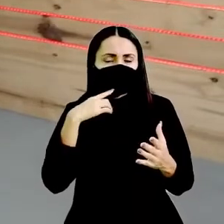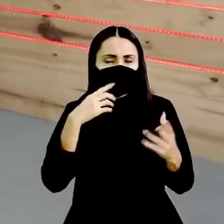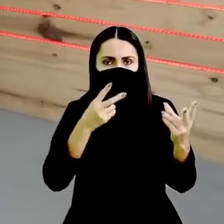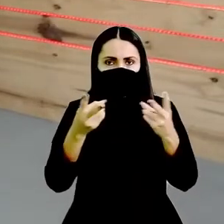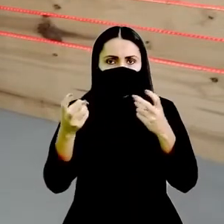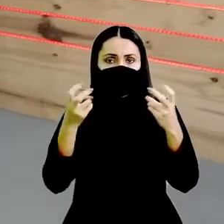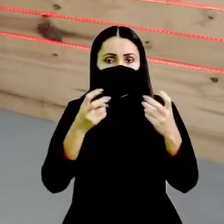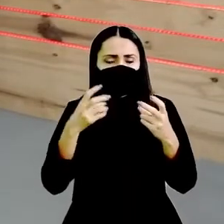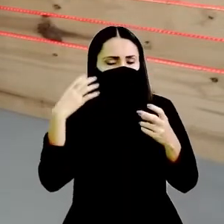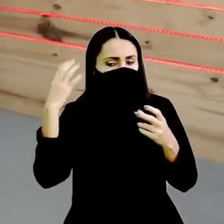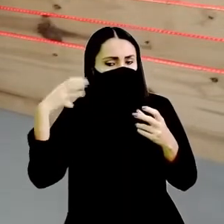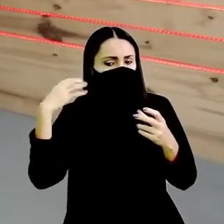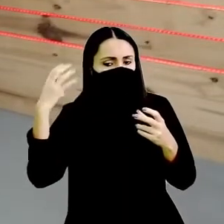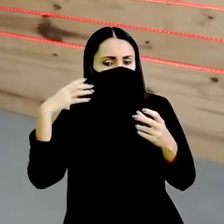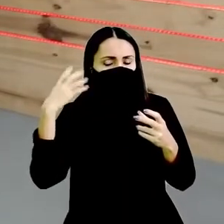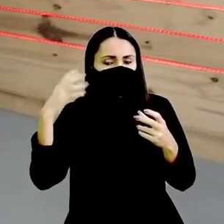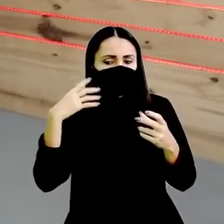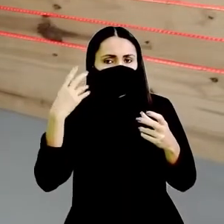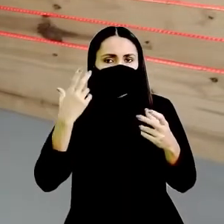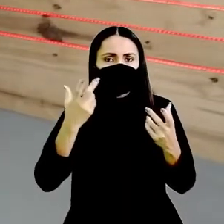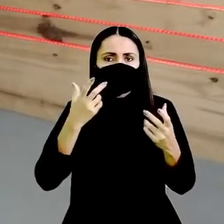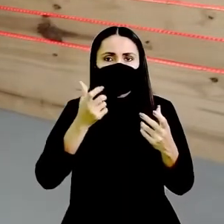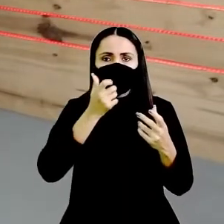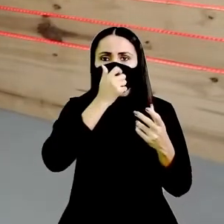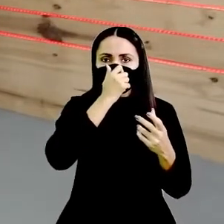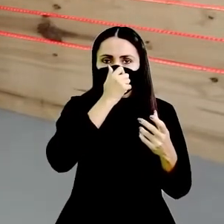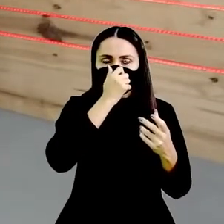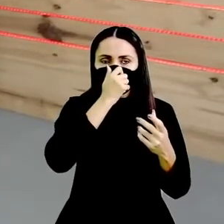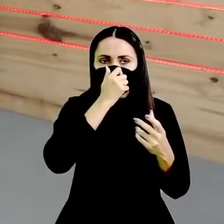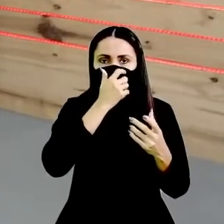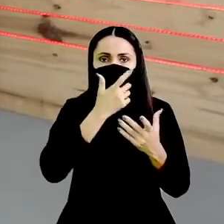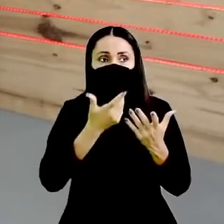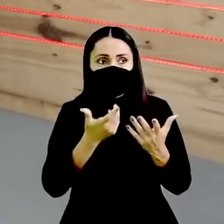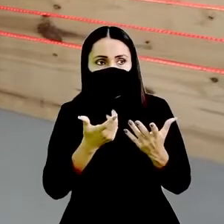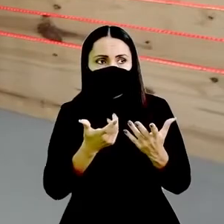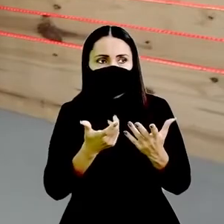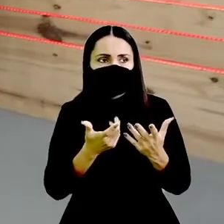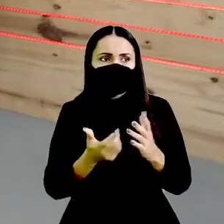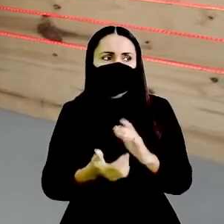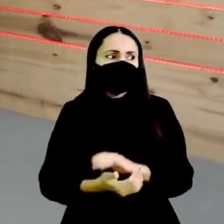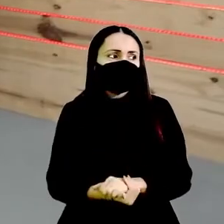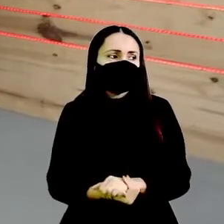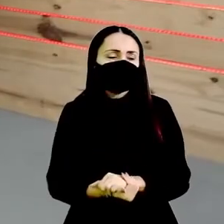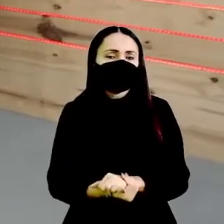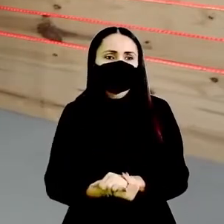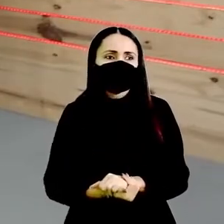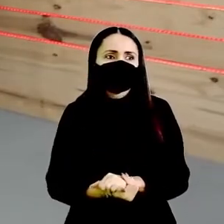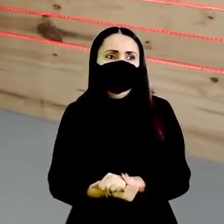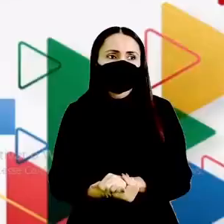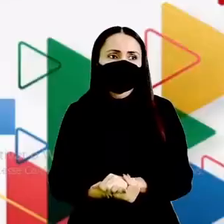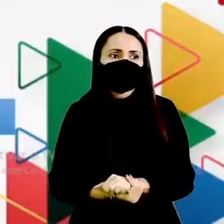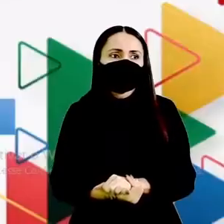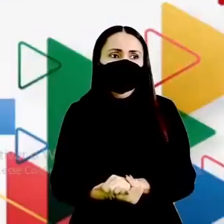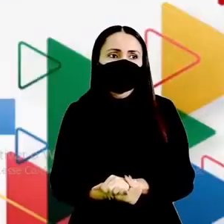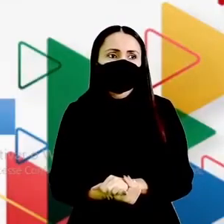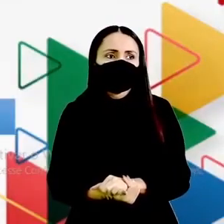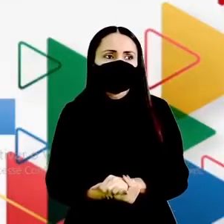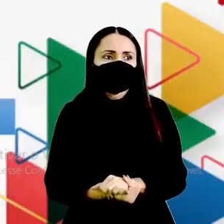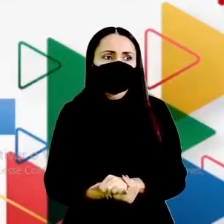ficou preso aqui, porque ele sai pelas fossas nasais. Que coisa bonita. É o meu amor. Vamos